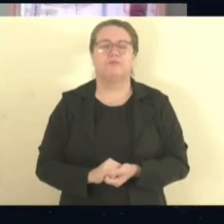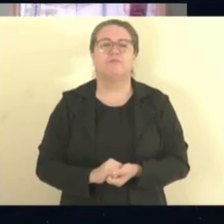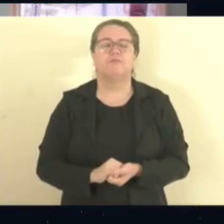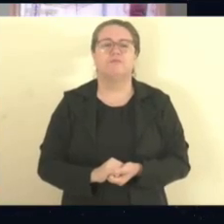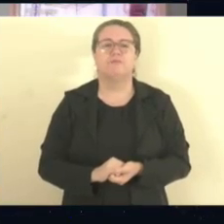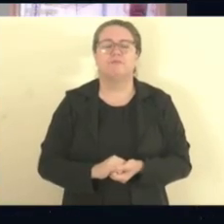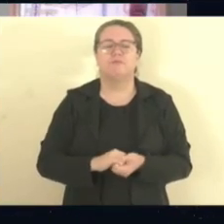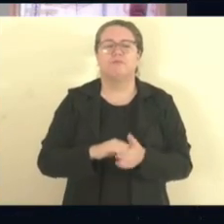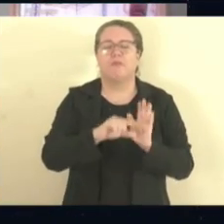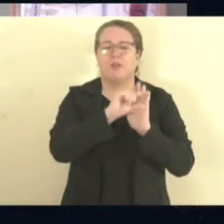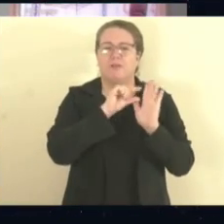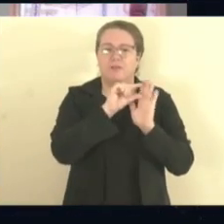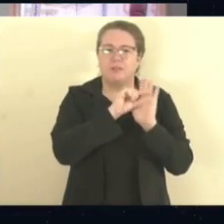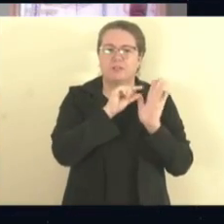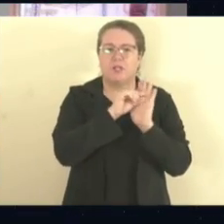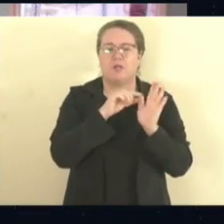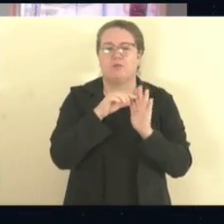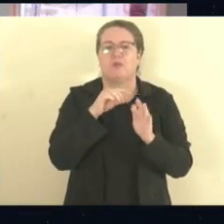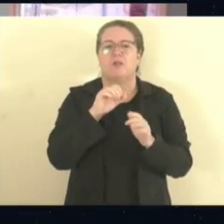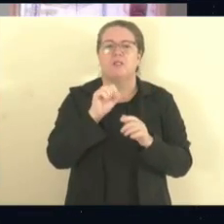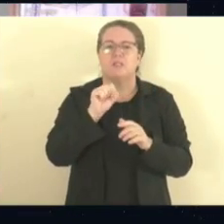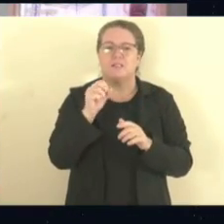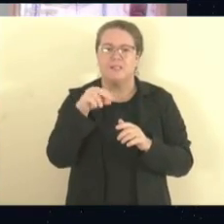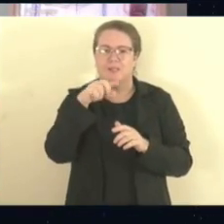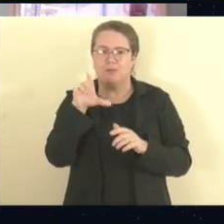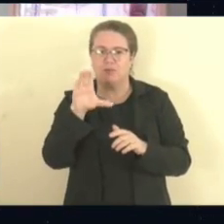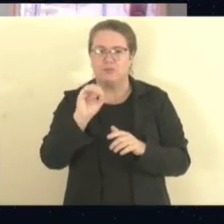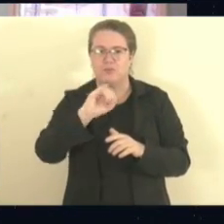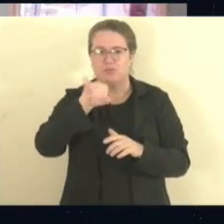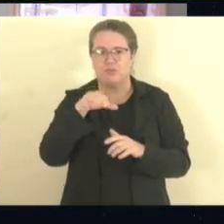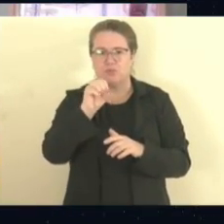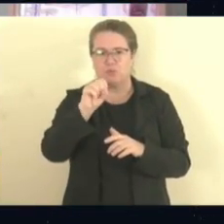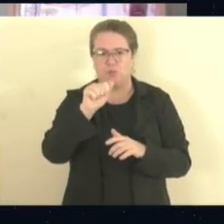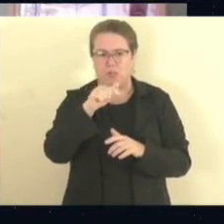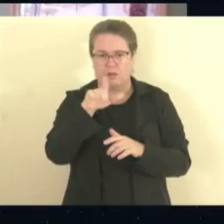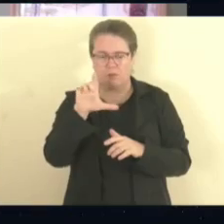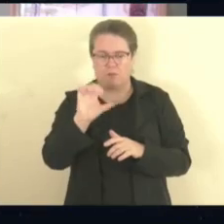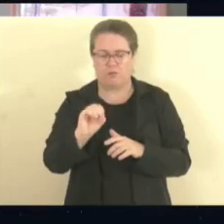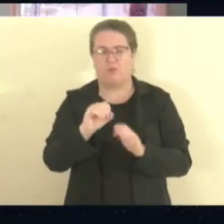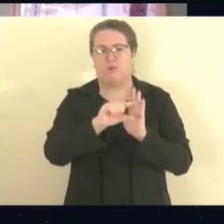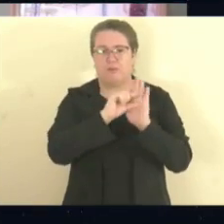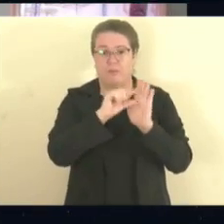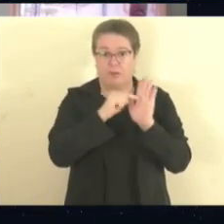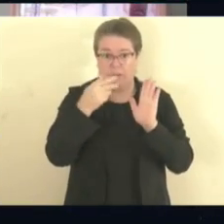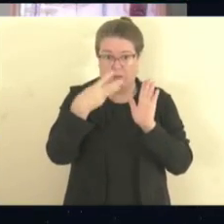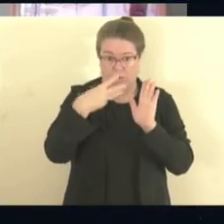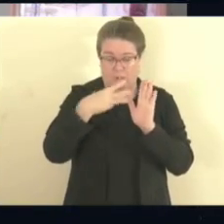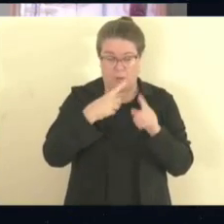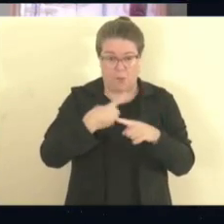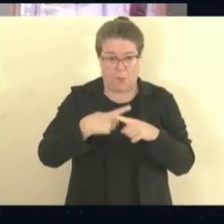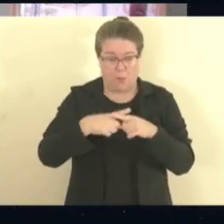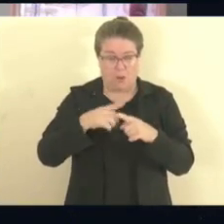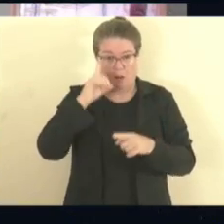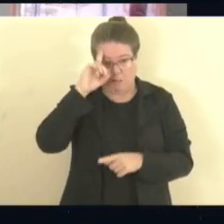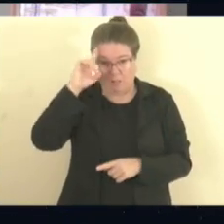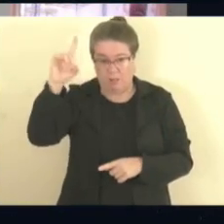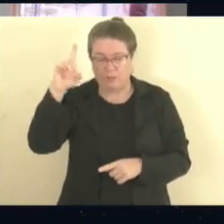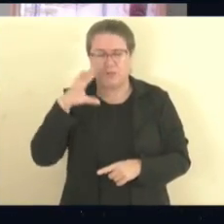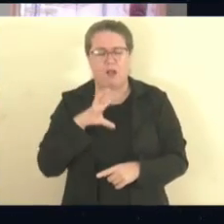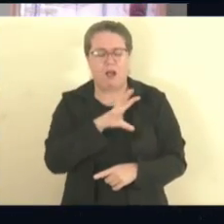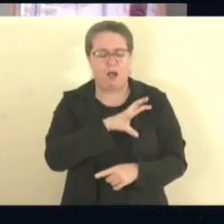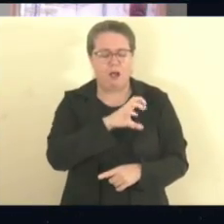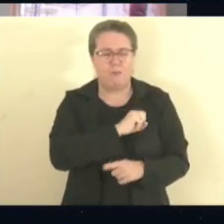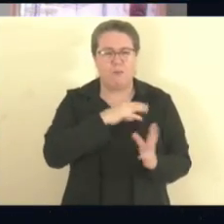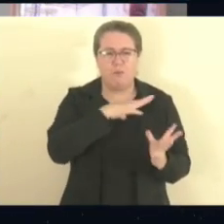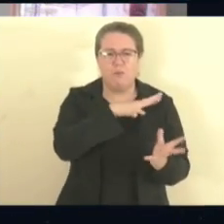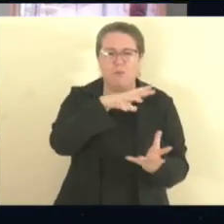Evangelho de São João, capítulo 3, versículo 16. Porque Deus amou o mundo de tal maneira